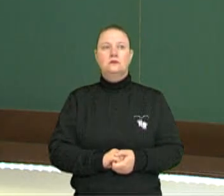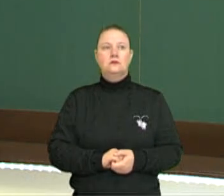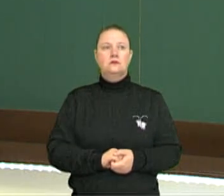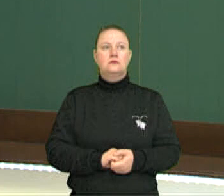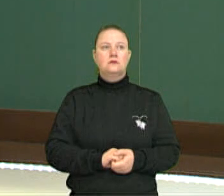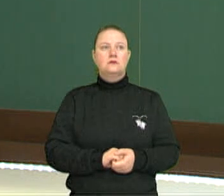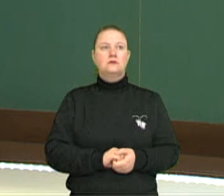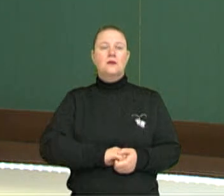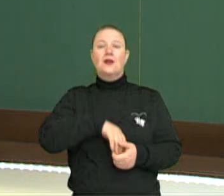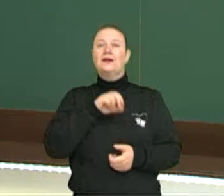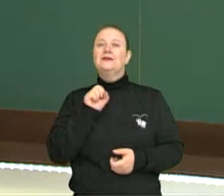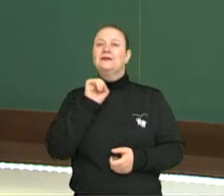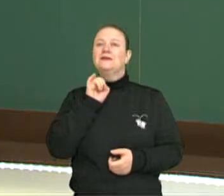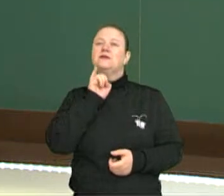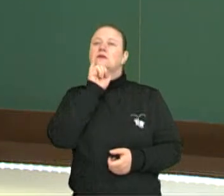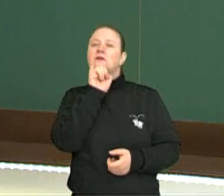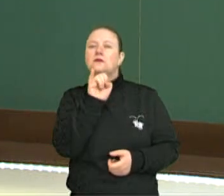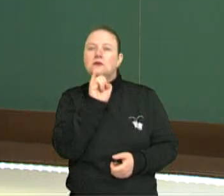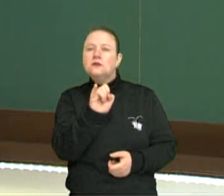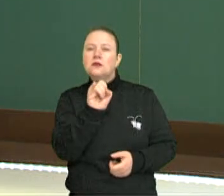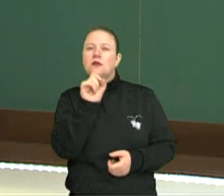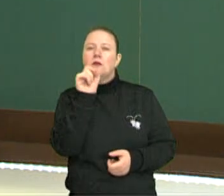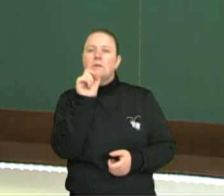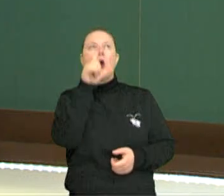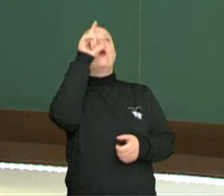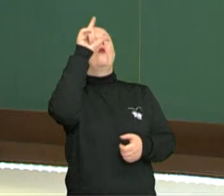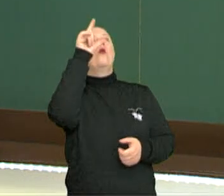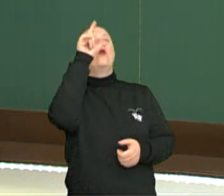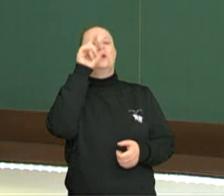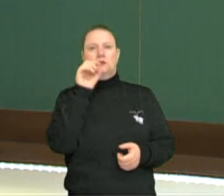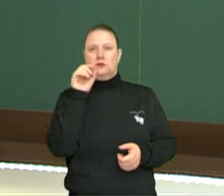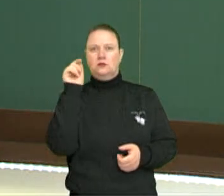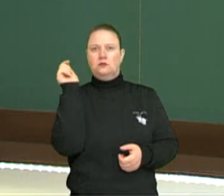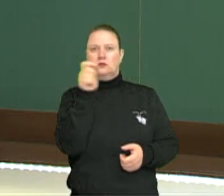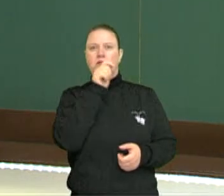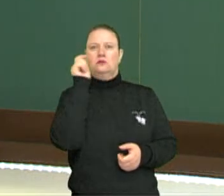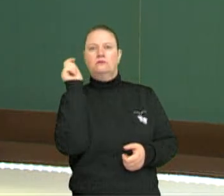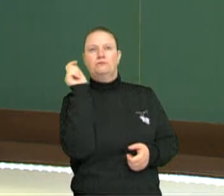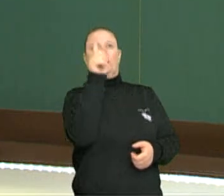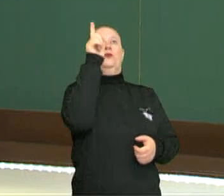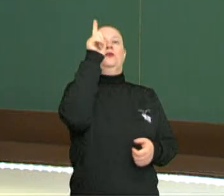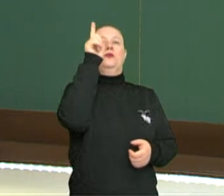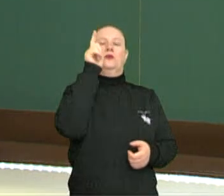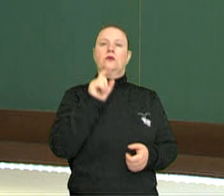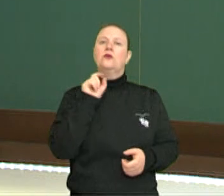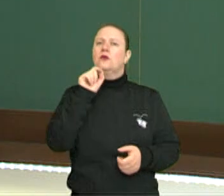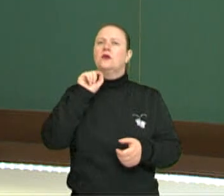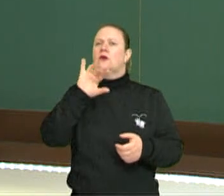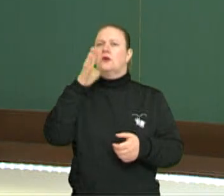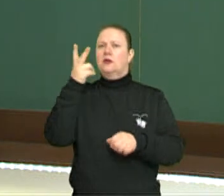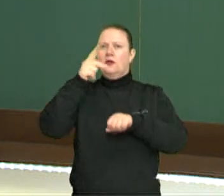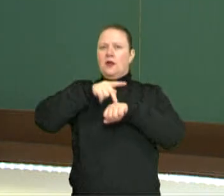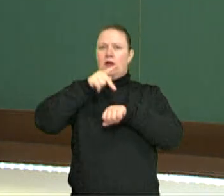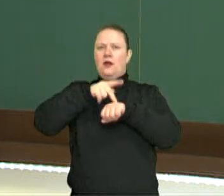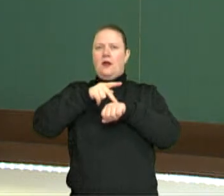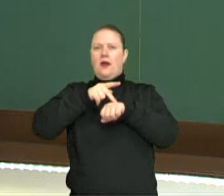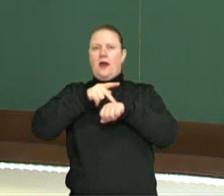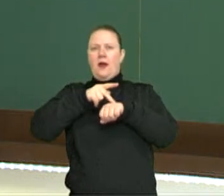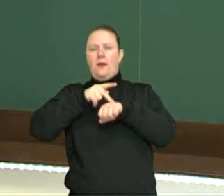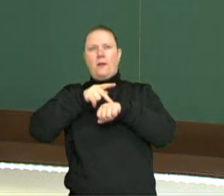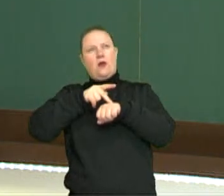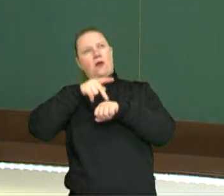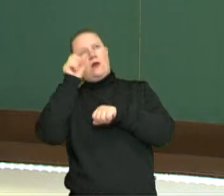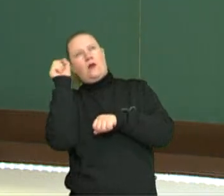E se a ponta do gatilho for solta, a pedra segue o vetor VT, ou seja, em linha reta. E aí que